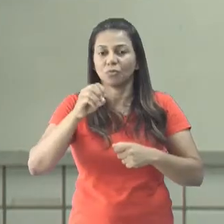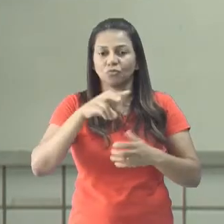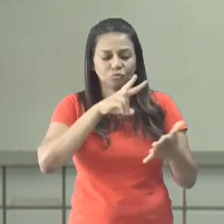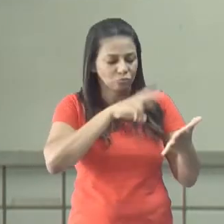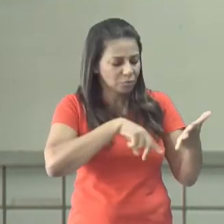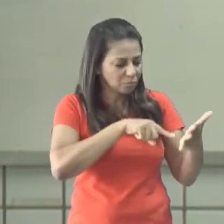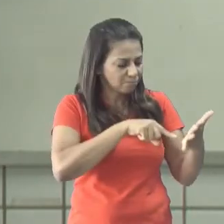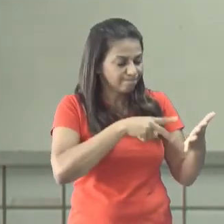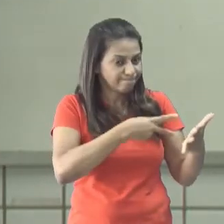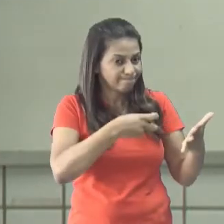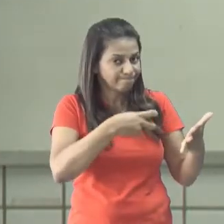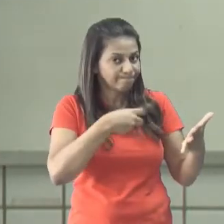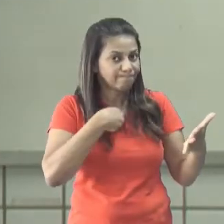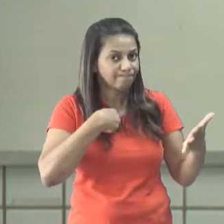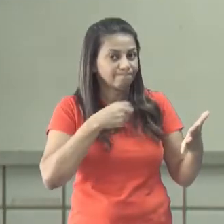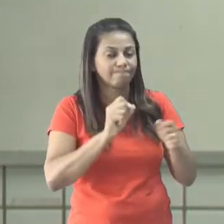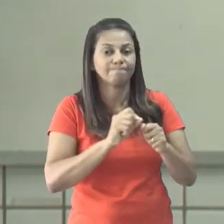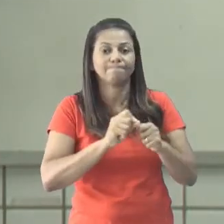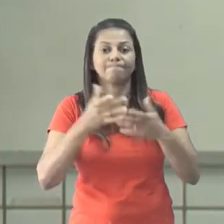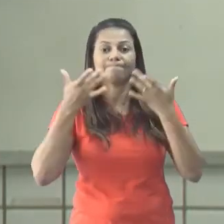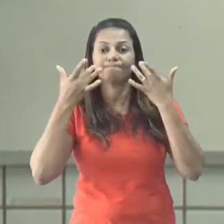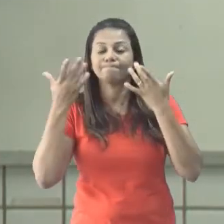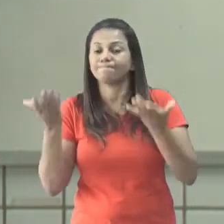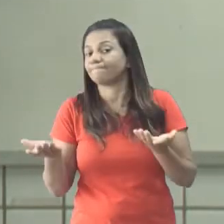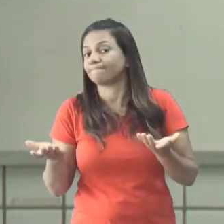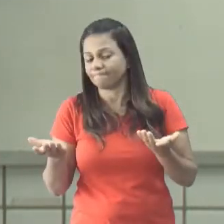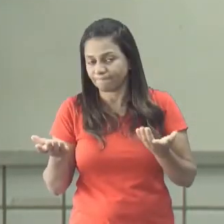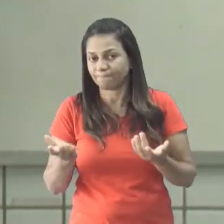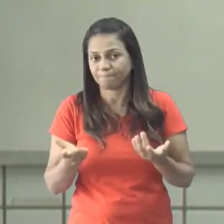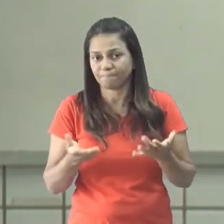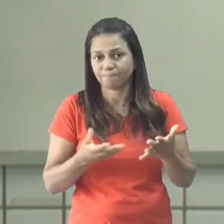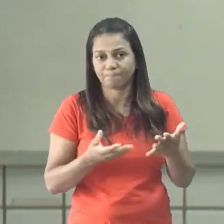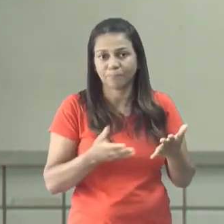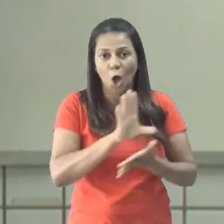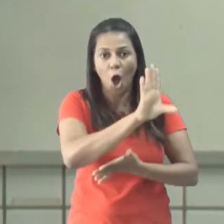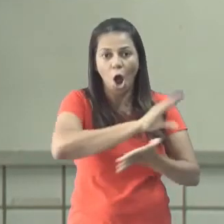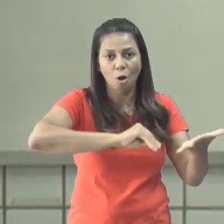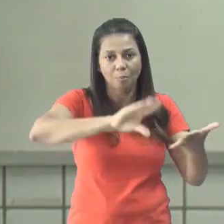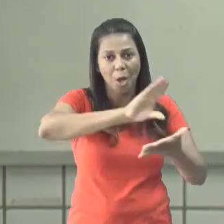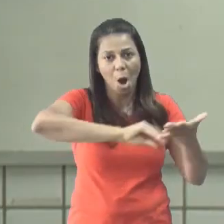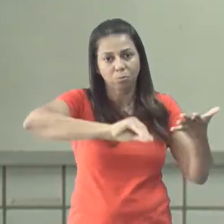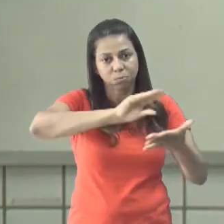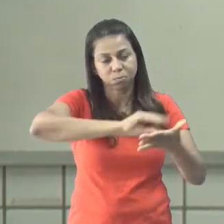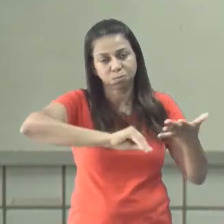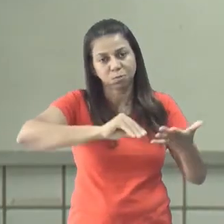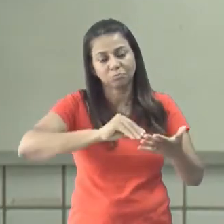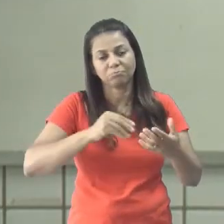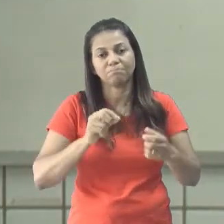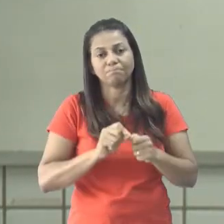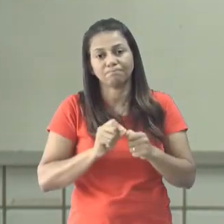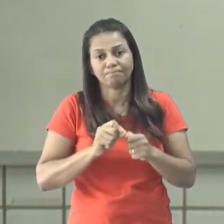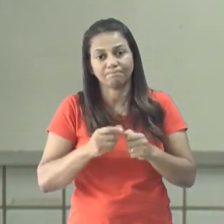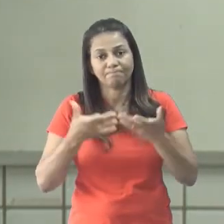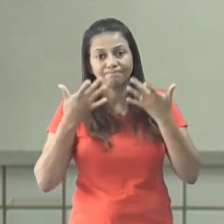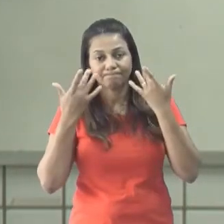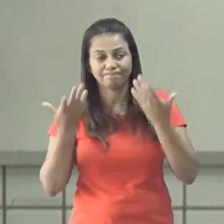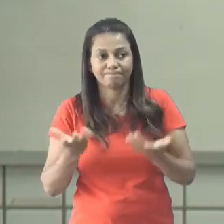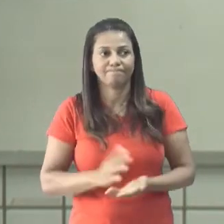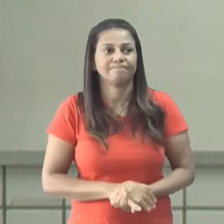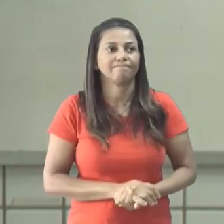texto dramático e você vai colocá-lo em prática, vai dramatizar. Tudo bem? Tudo bem.